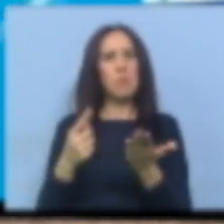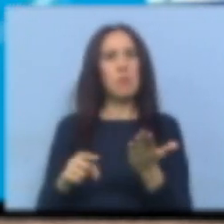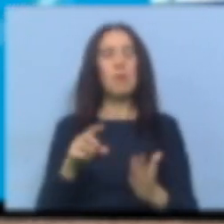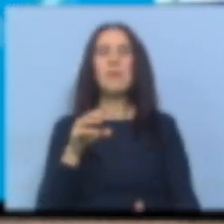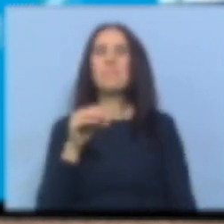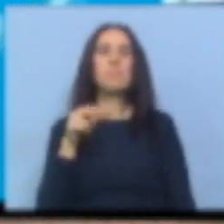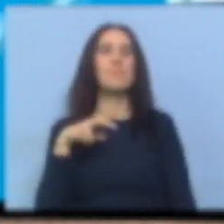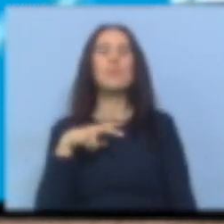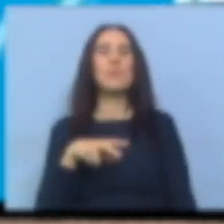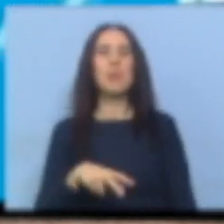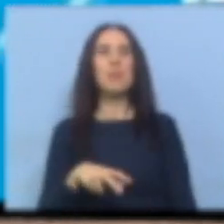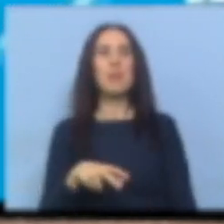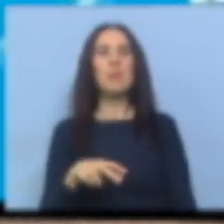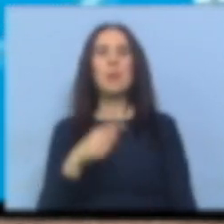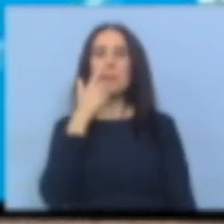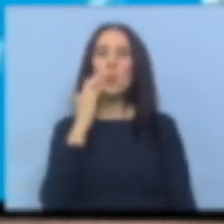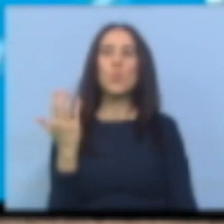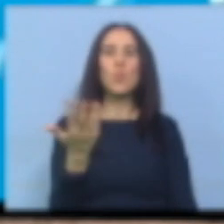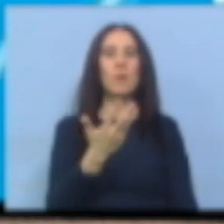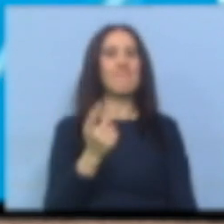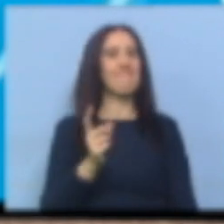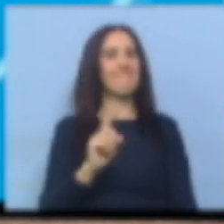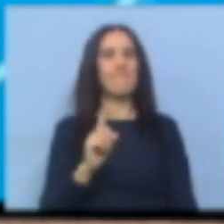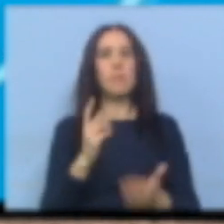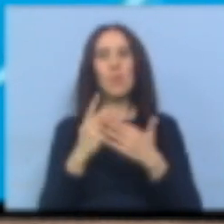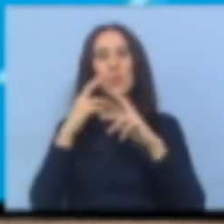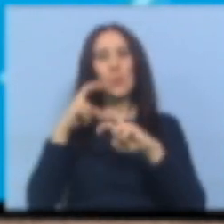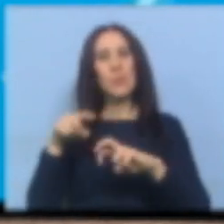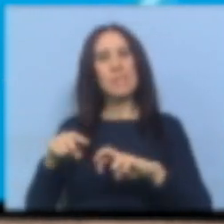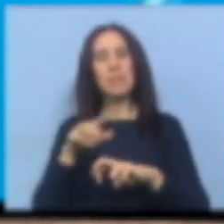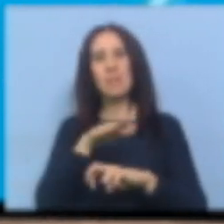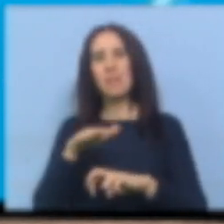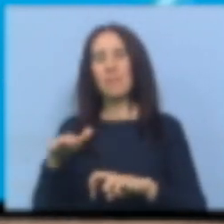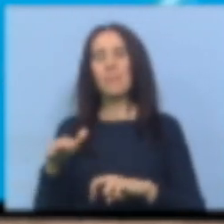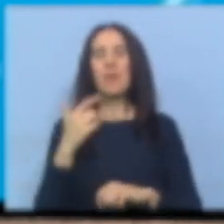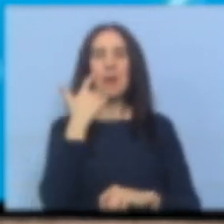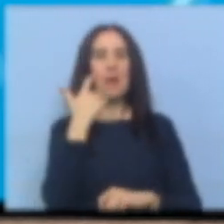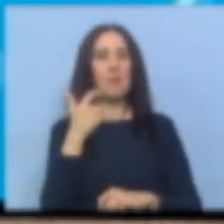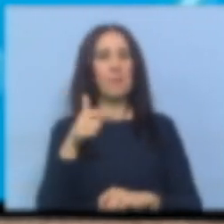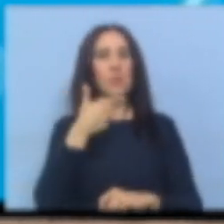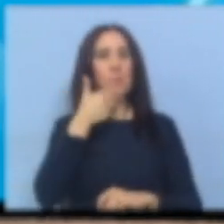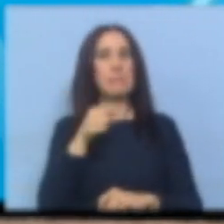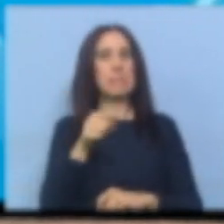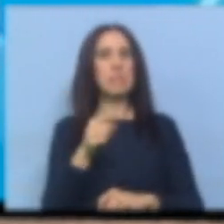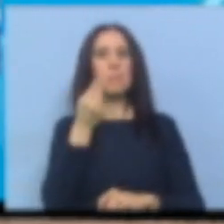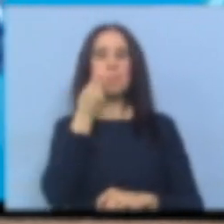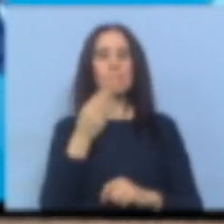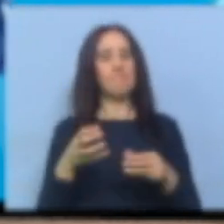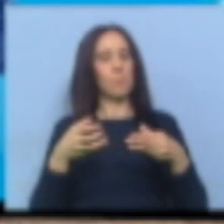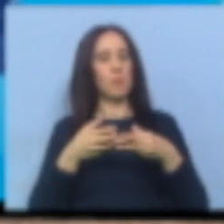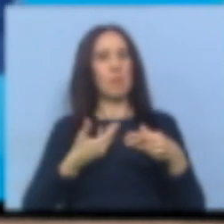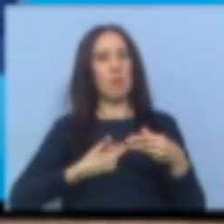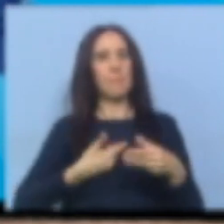são muitos os que se dedicam a este objeto, ao estudo deste objeto em termos científicos, porventura esta experiência de ser